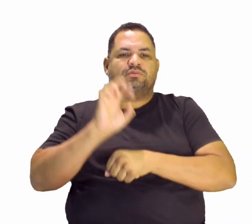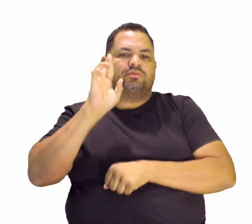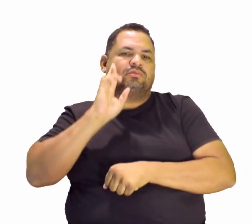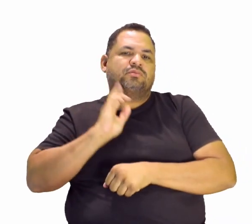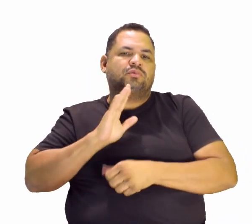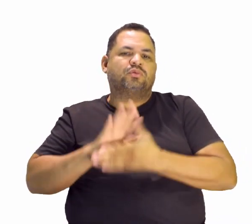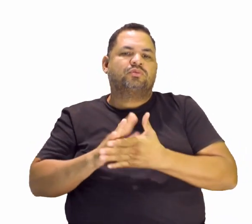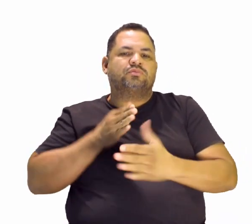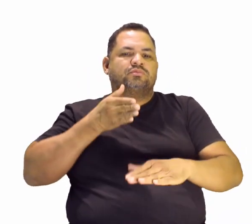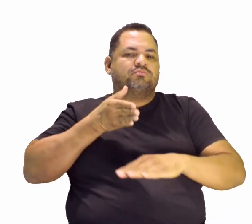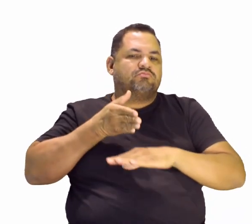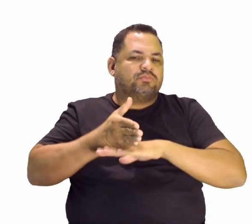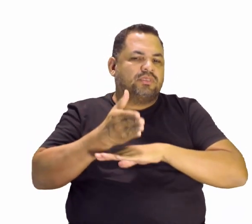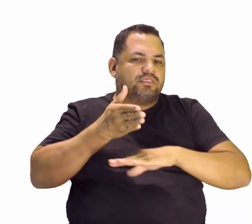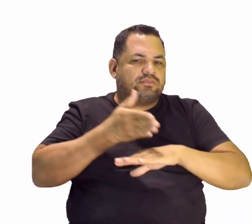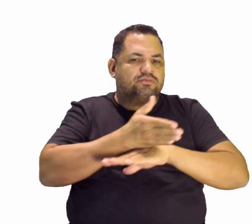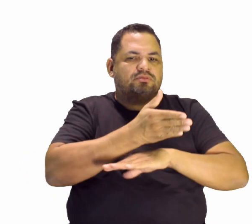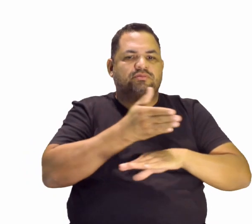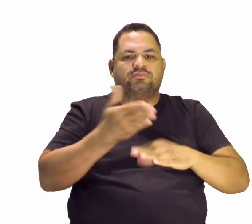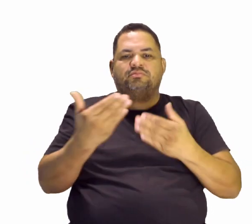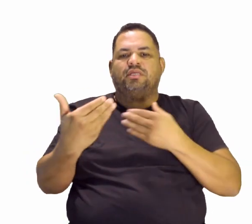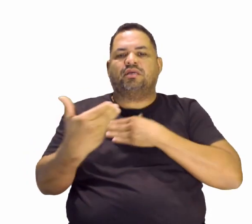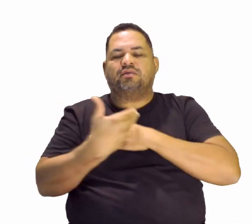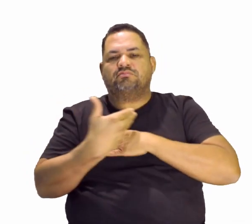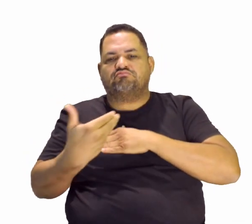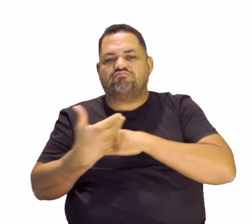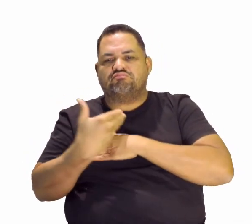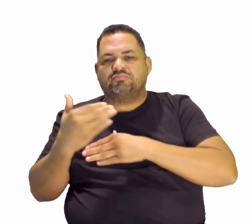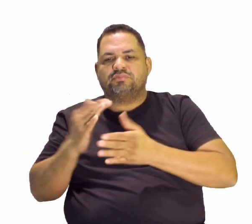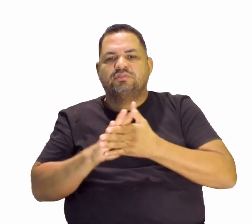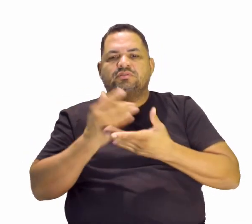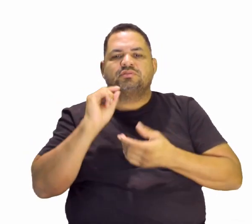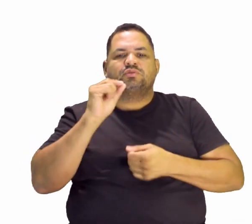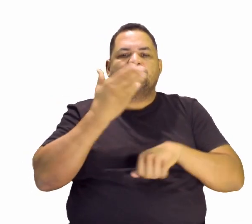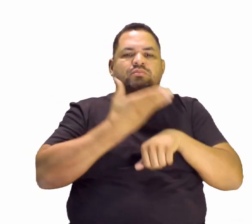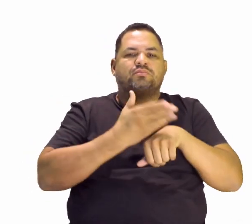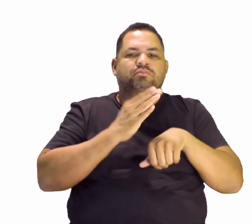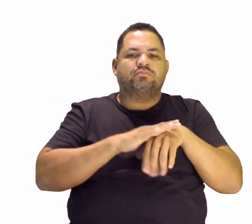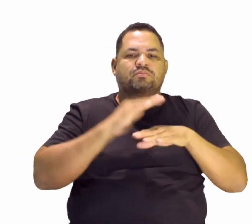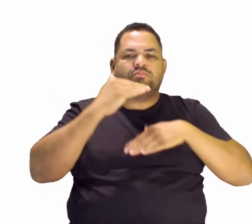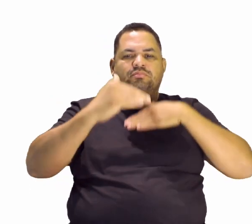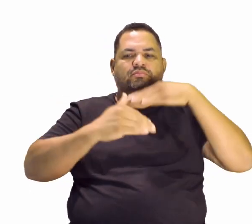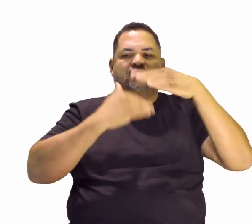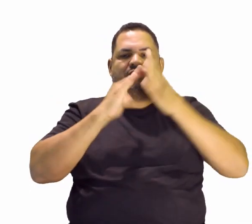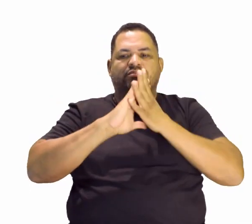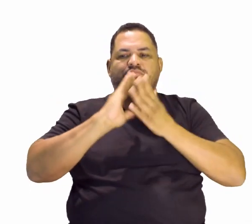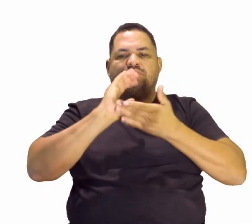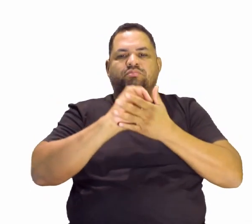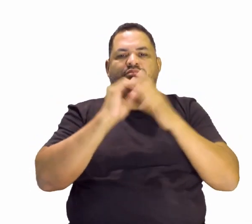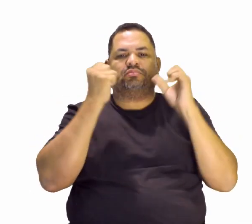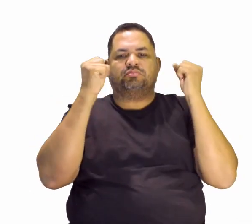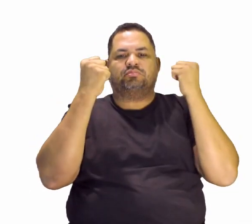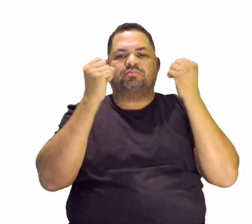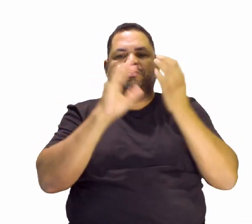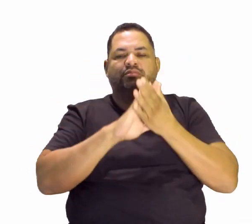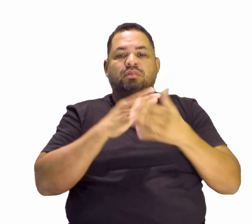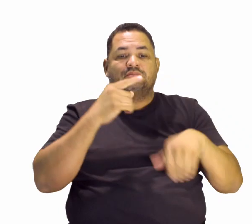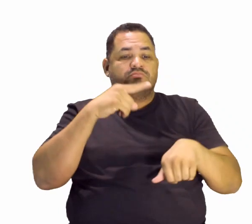participando, interagindo, encaminhando aí as suas práticas, desenvolvendo aí todas as atividades do nosso